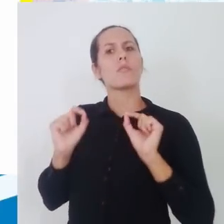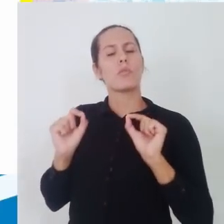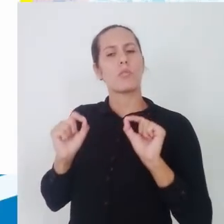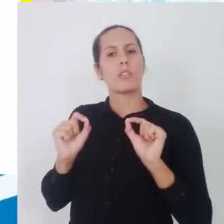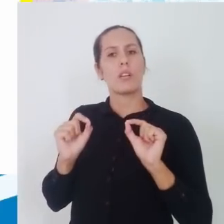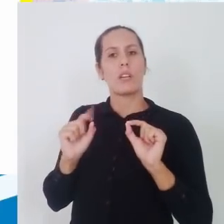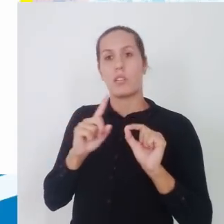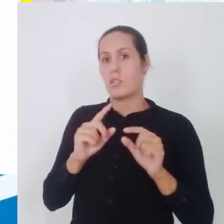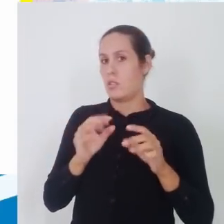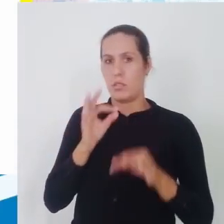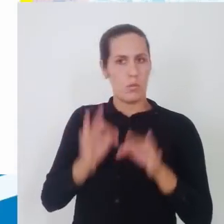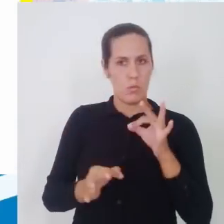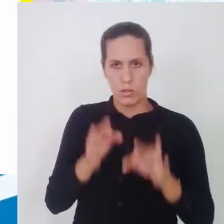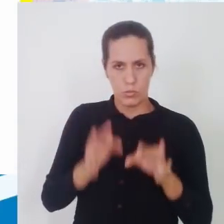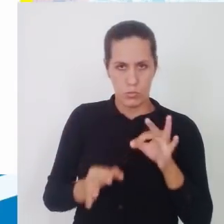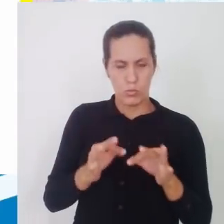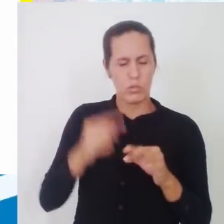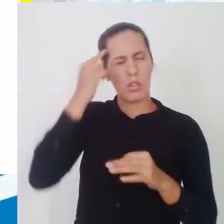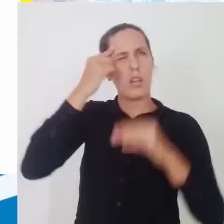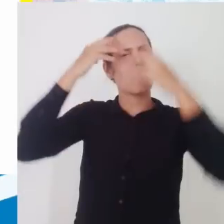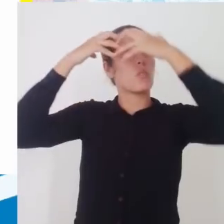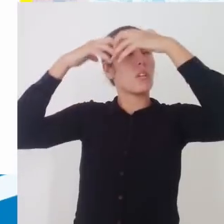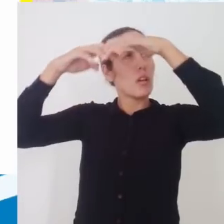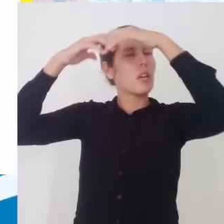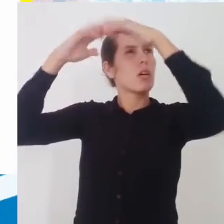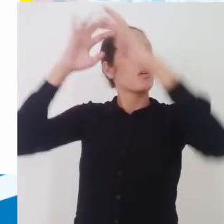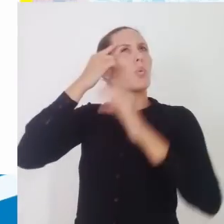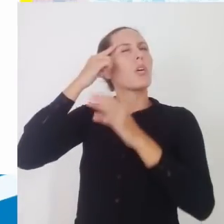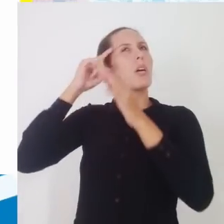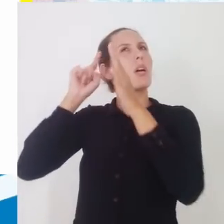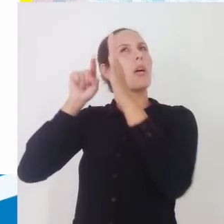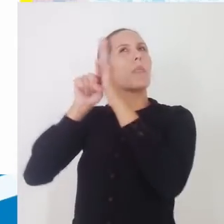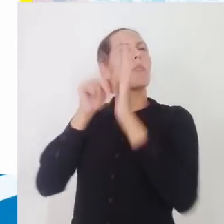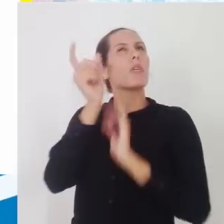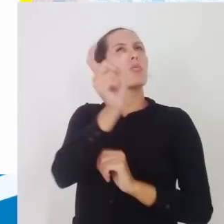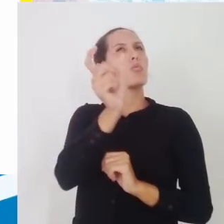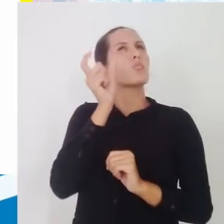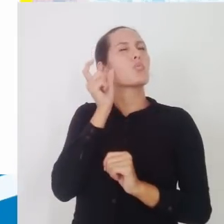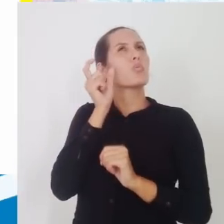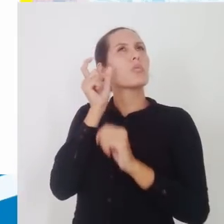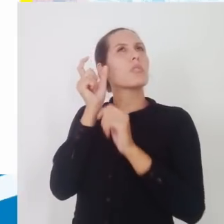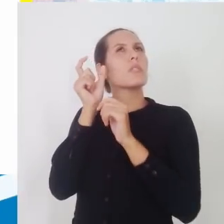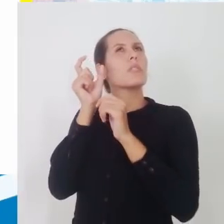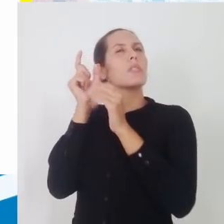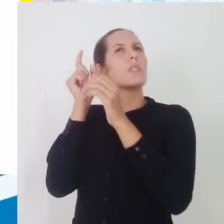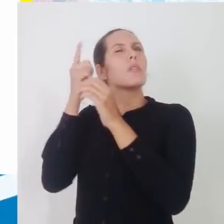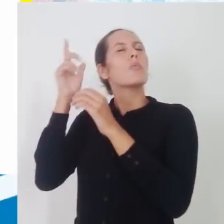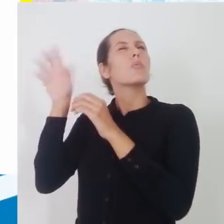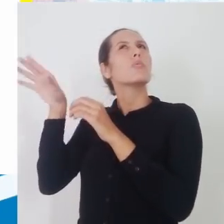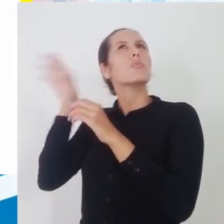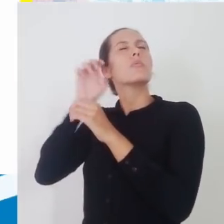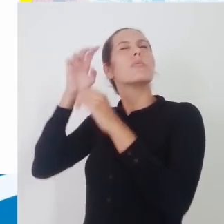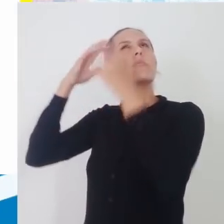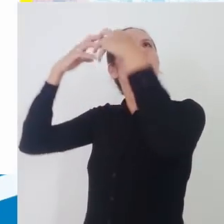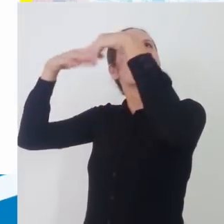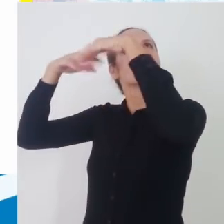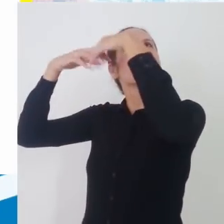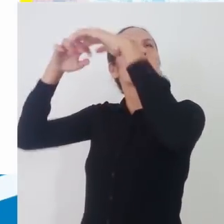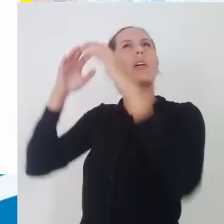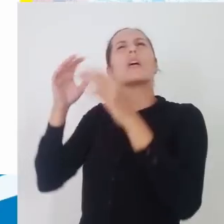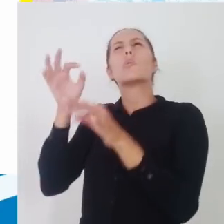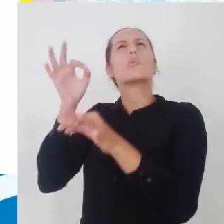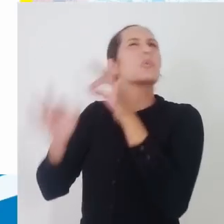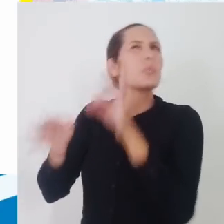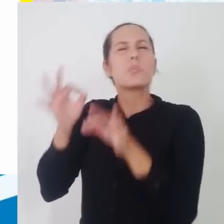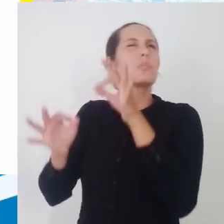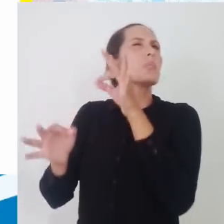desses. Você é levado a pensar, obviamente, quando alguém diz não é justo, a sua cabeça funciona,